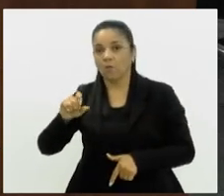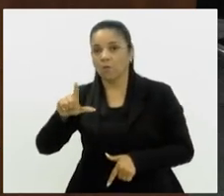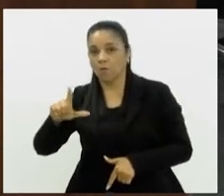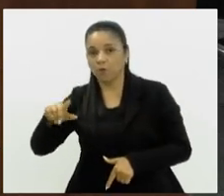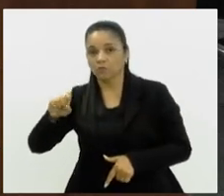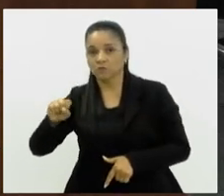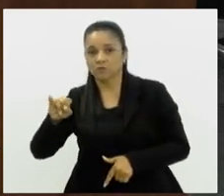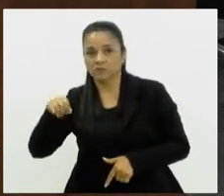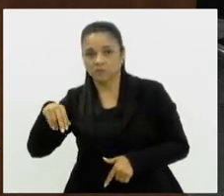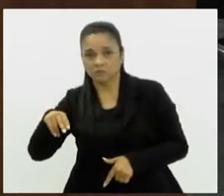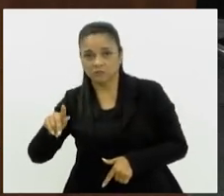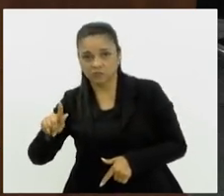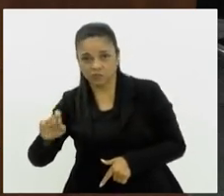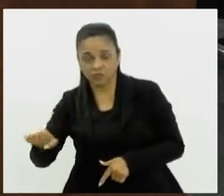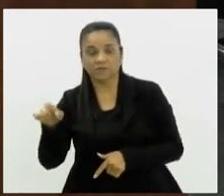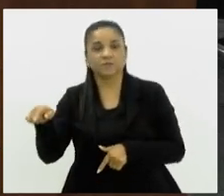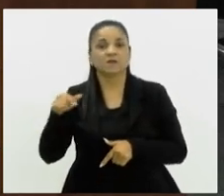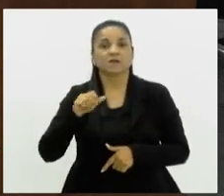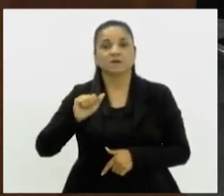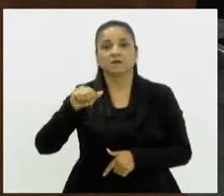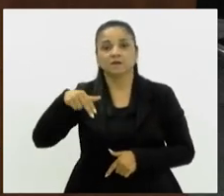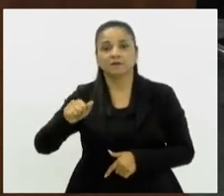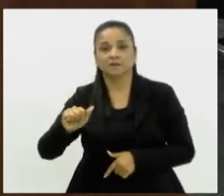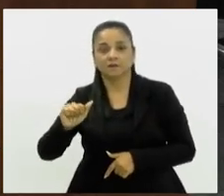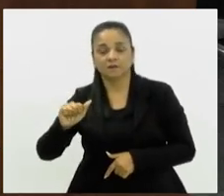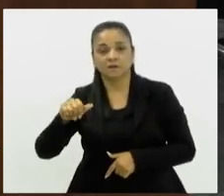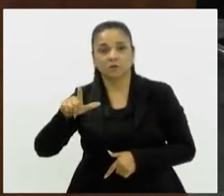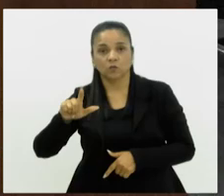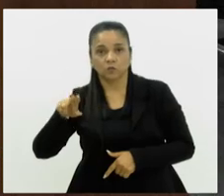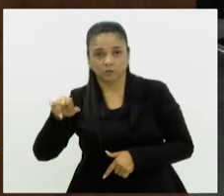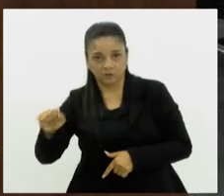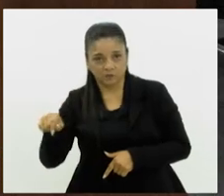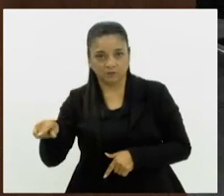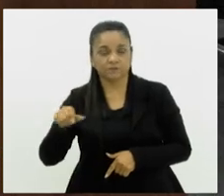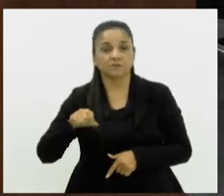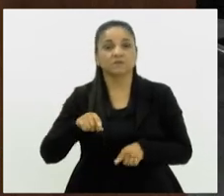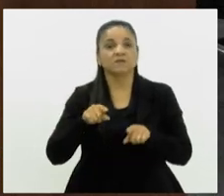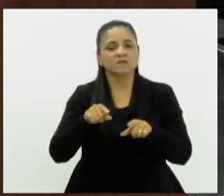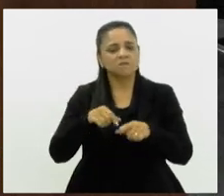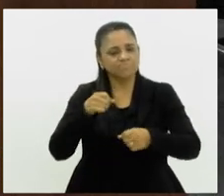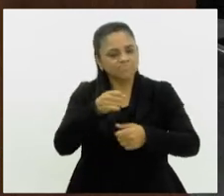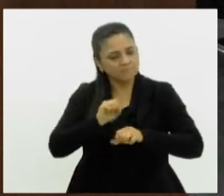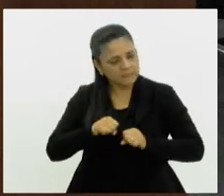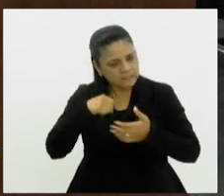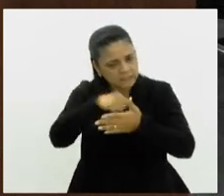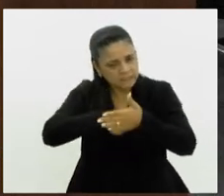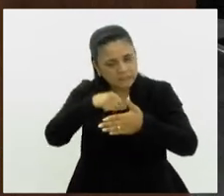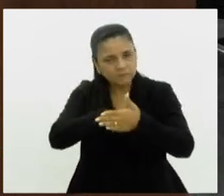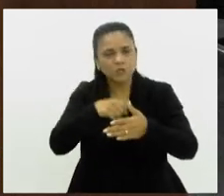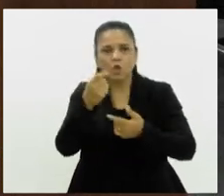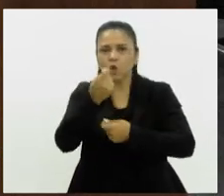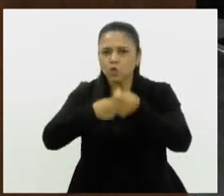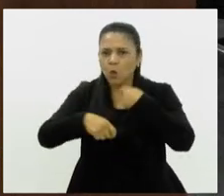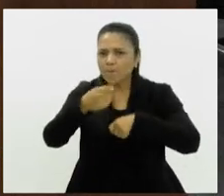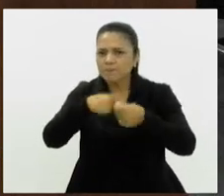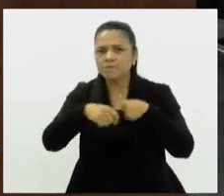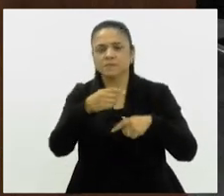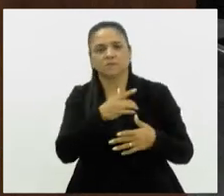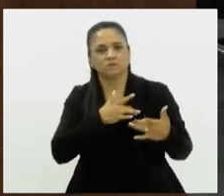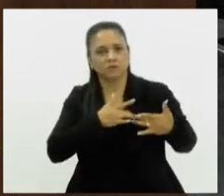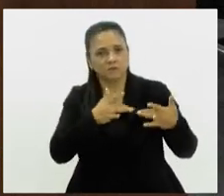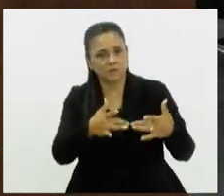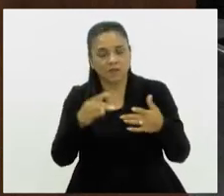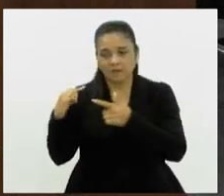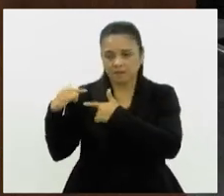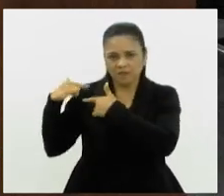da Silva Salgueiro, uma lutadora incansável pela economia solidária, que traz também, né, trouxe na sua